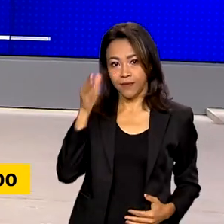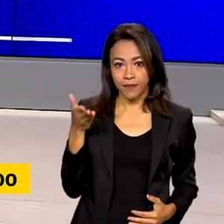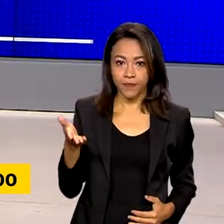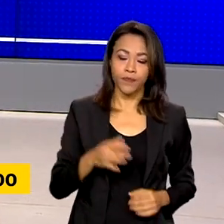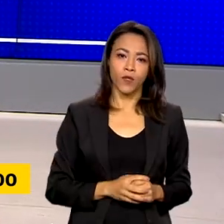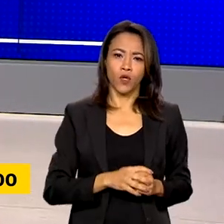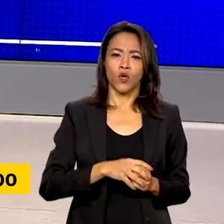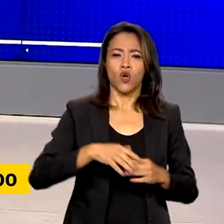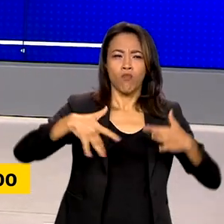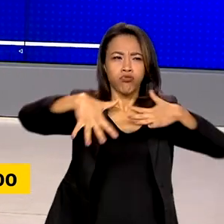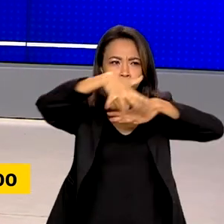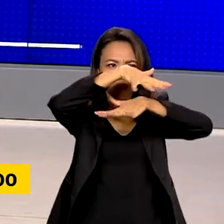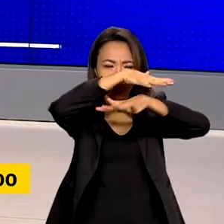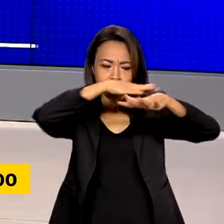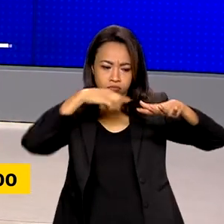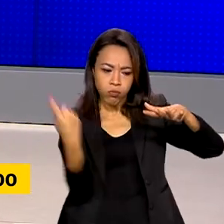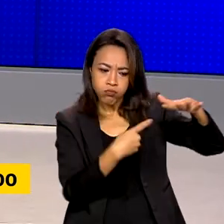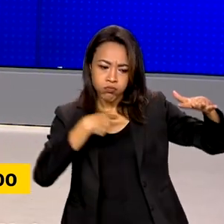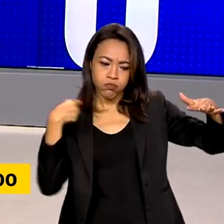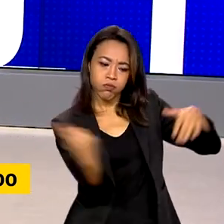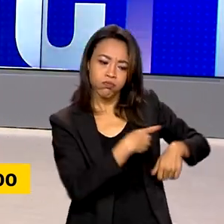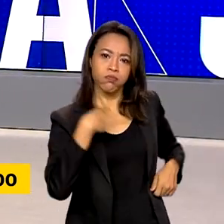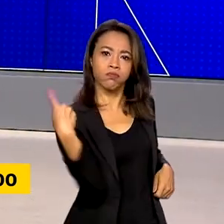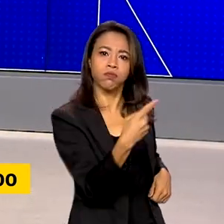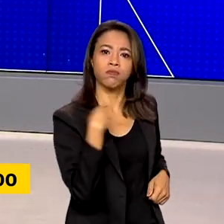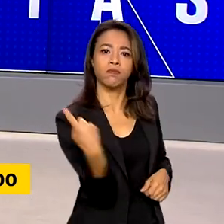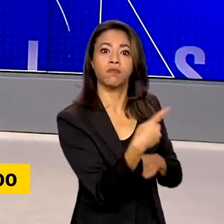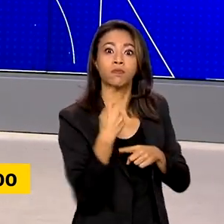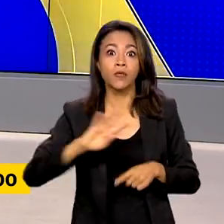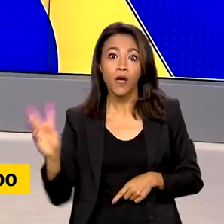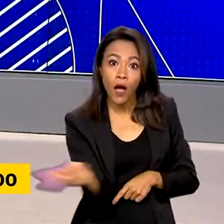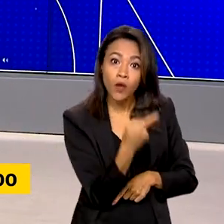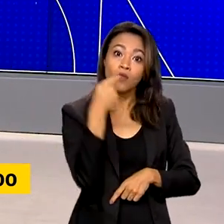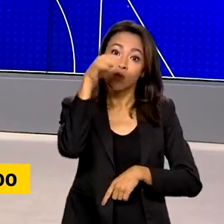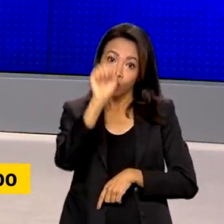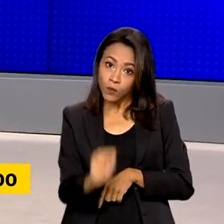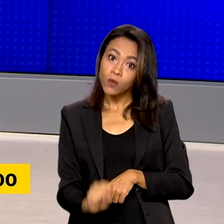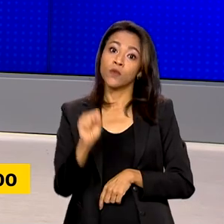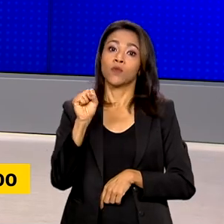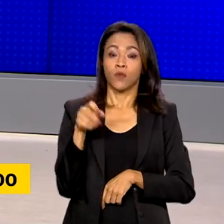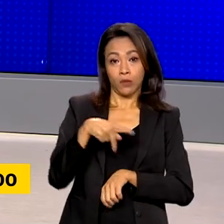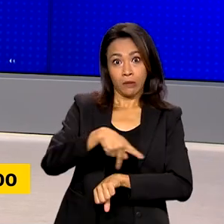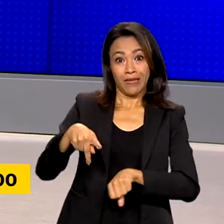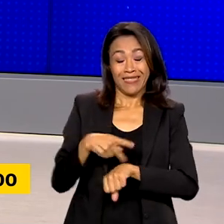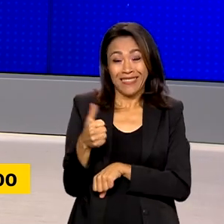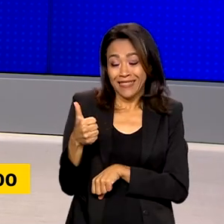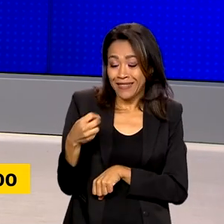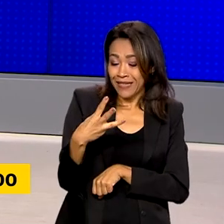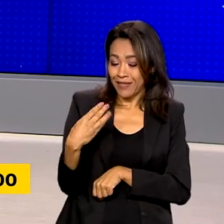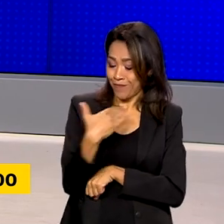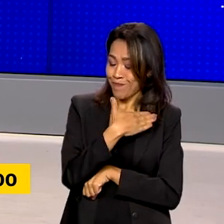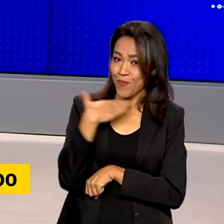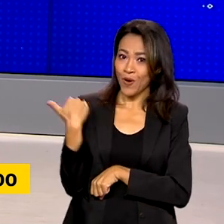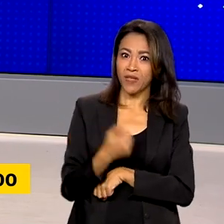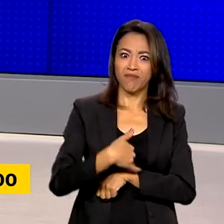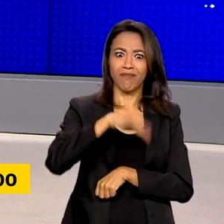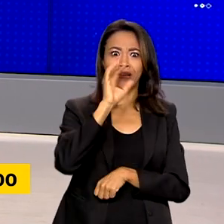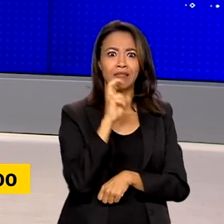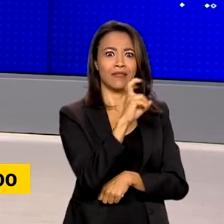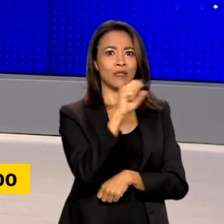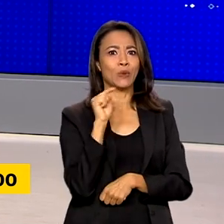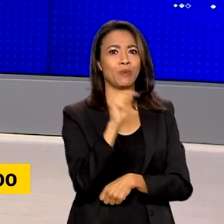O ciclone extratropical que atingiu o sul do país deixou 13 mortes e quase 5 mil desabrigados.